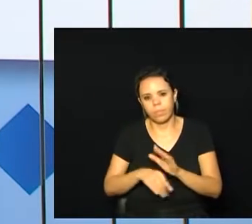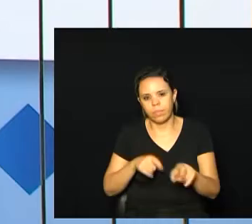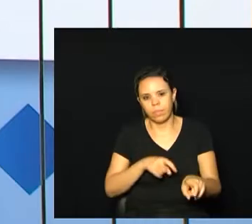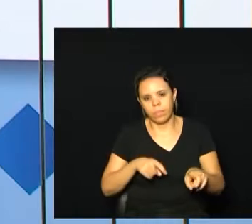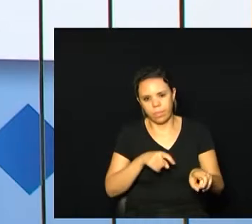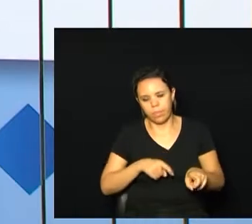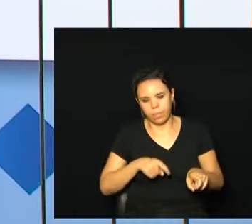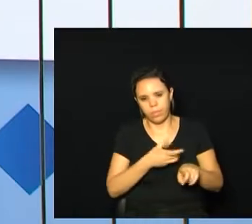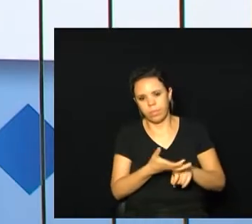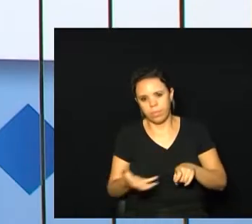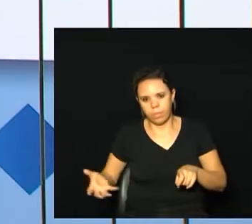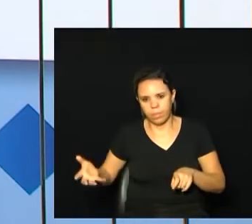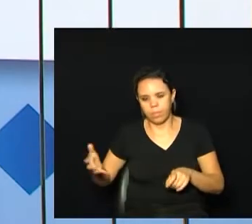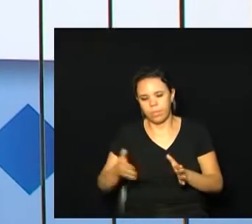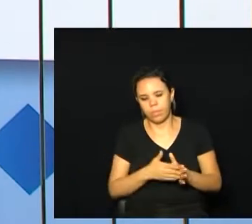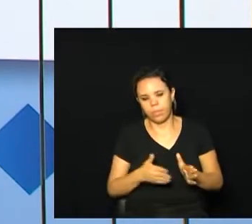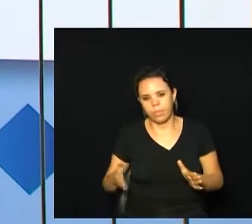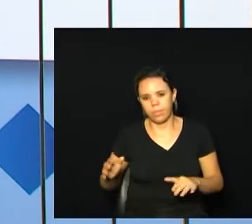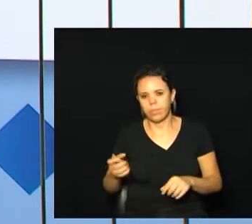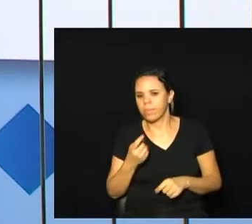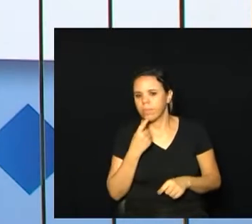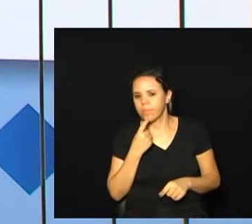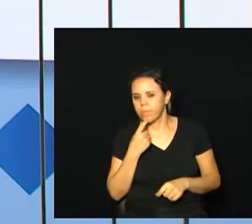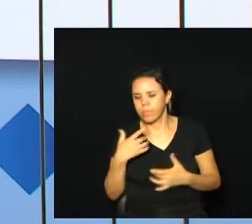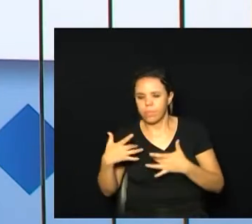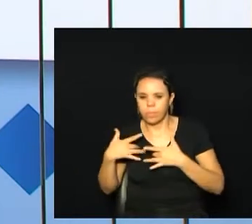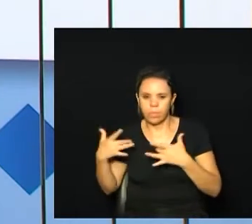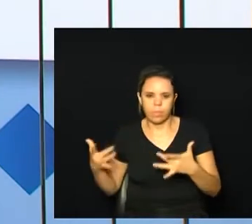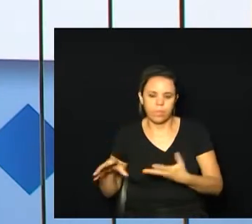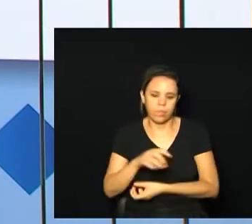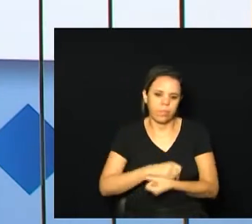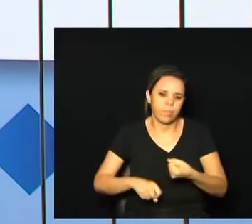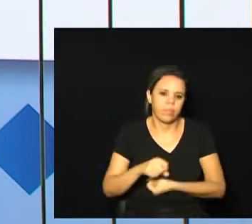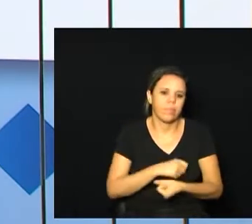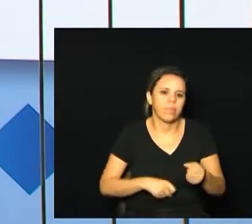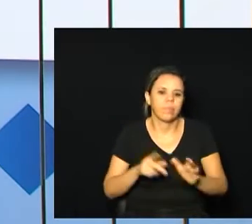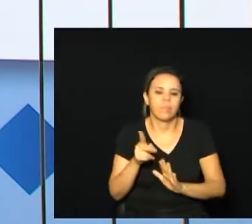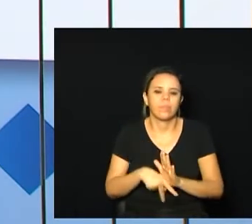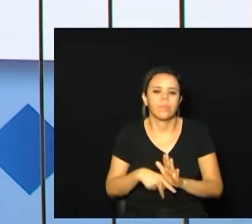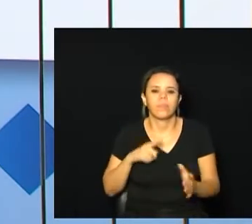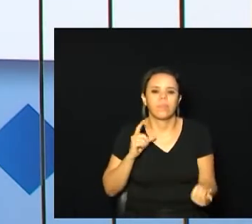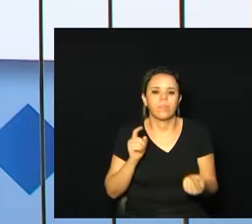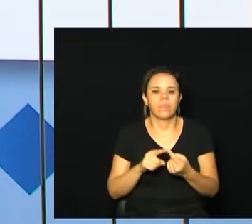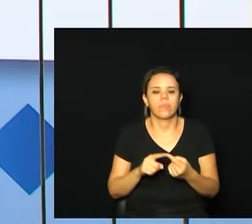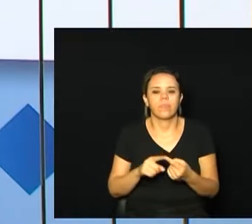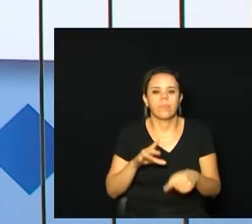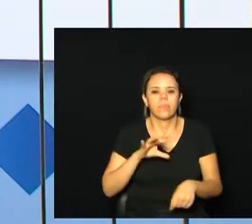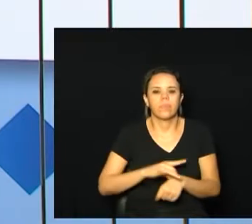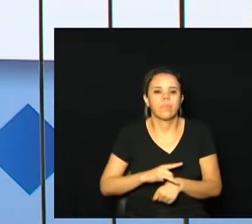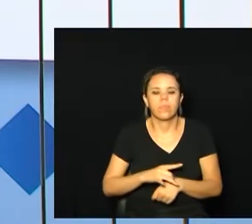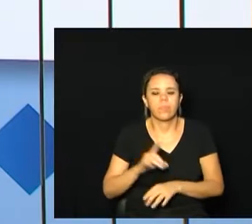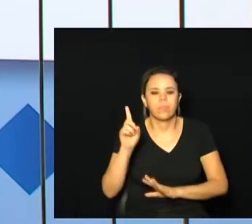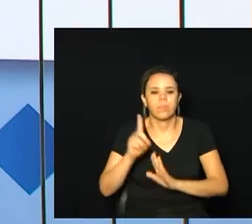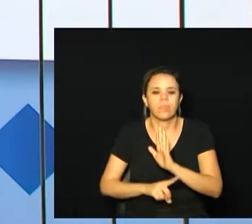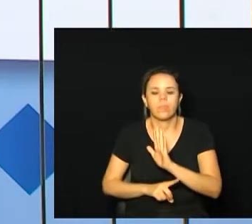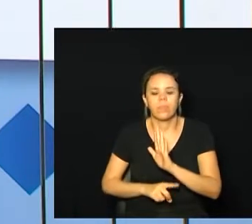Agricultura Urbana e Periurbana Campinas Solidária e Sustentável. O projeto tem o objetivo de assegurar o